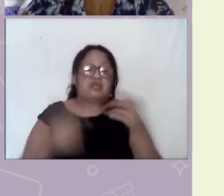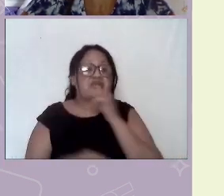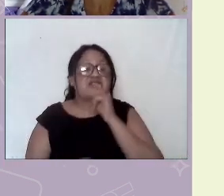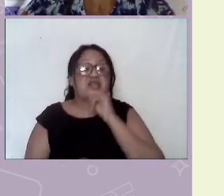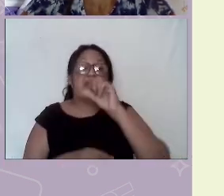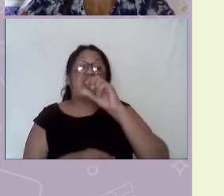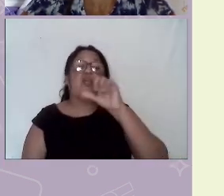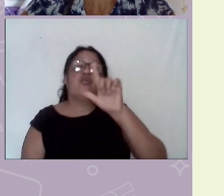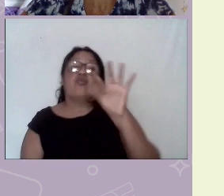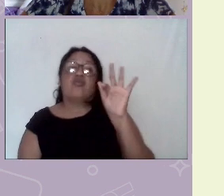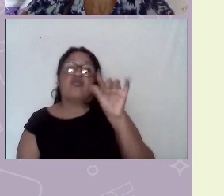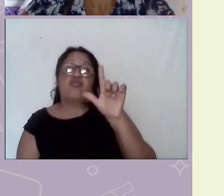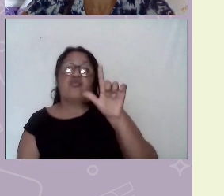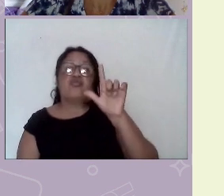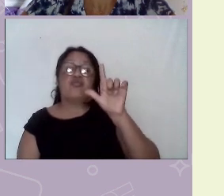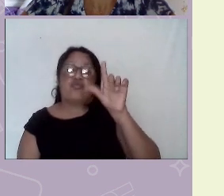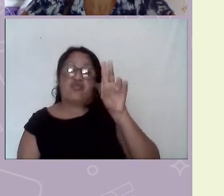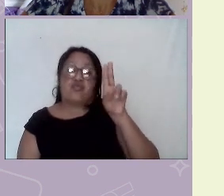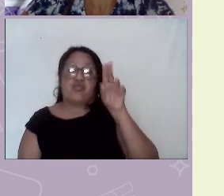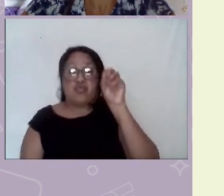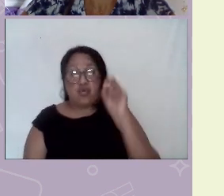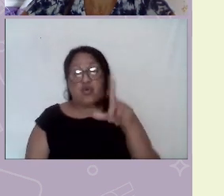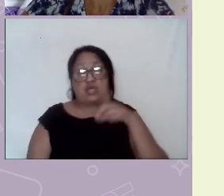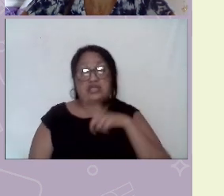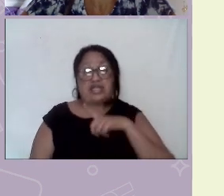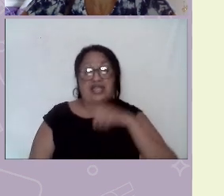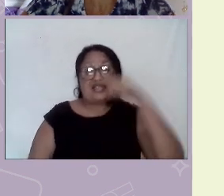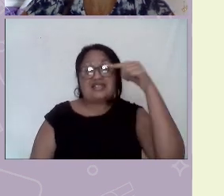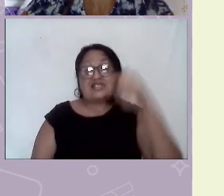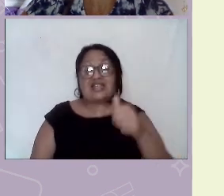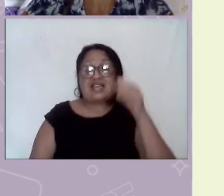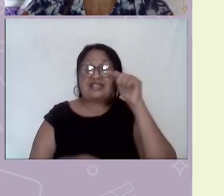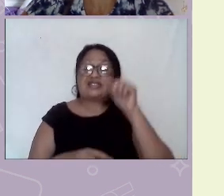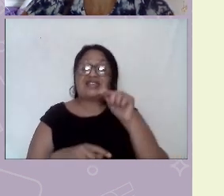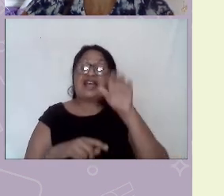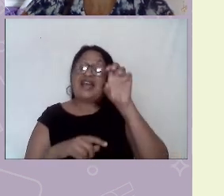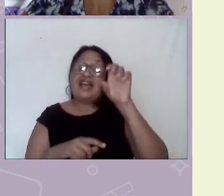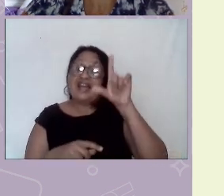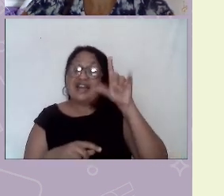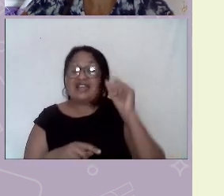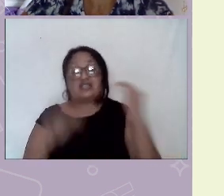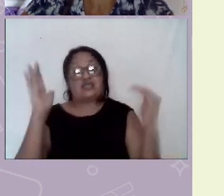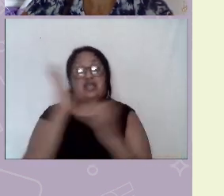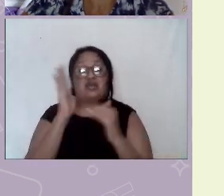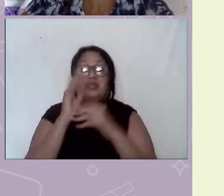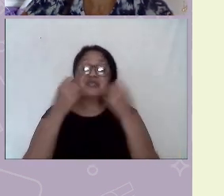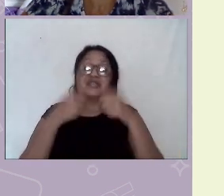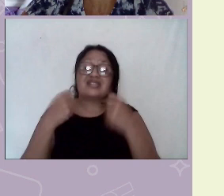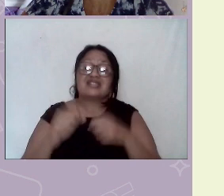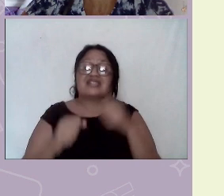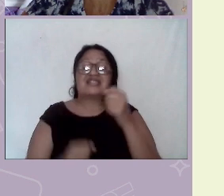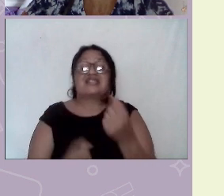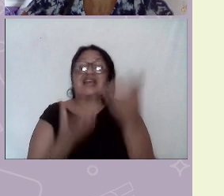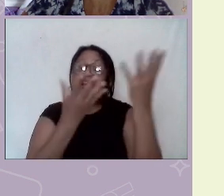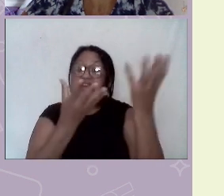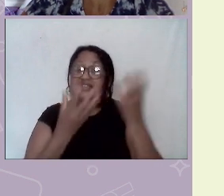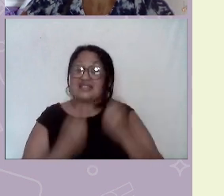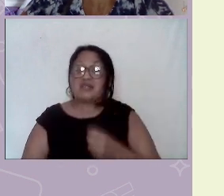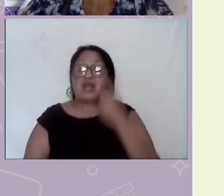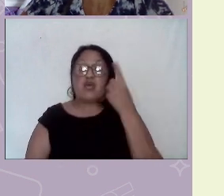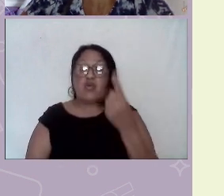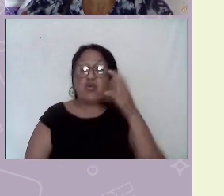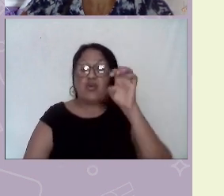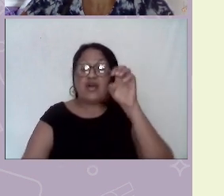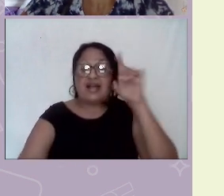flúor tem 7 elétrons na última camada e precisa receber um elétron ou compartilhar um elétron